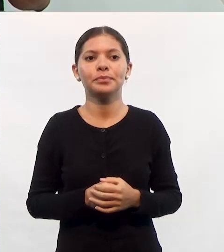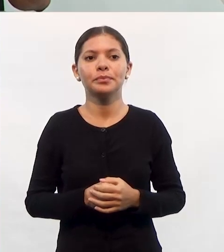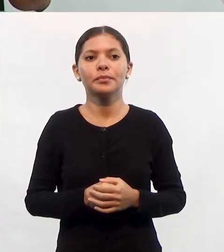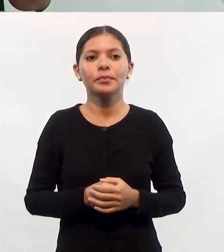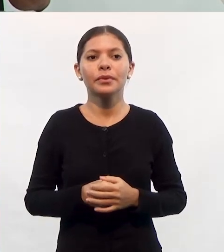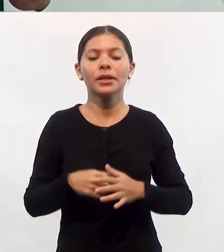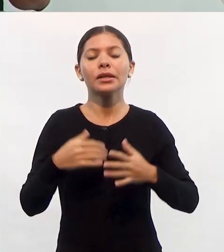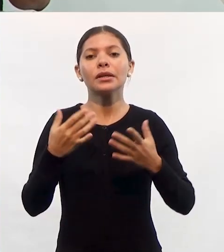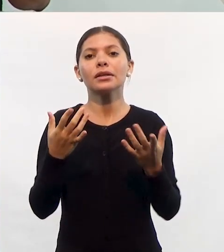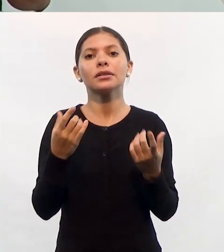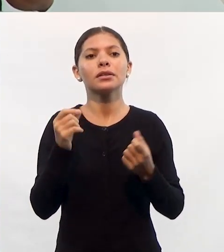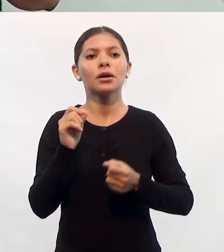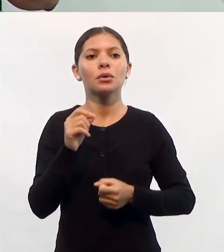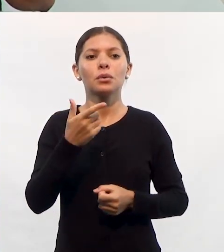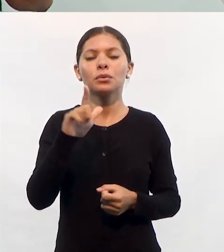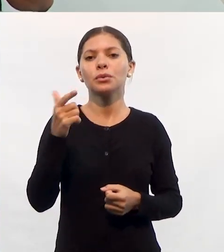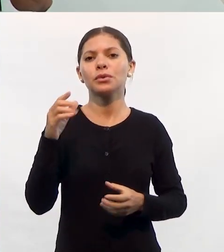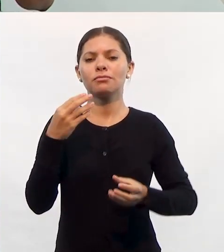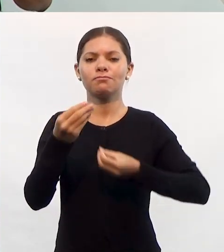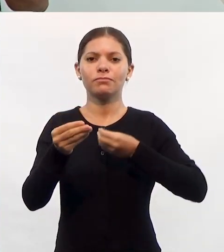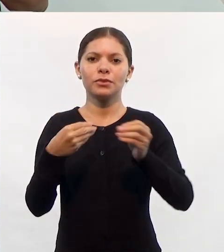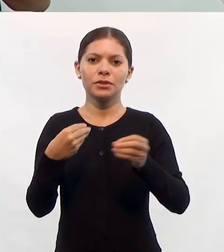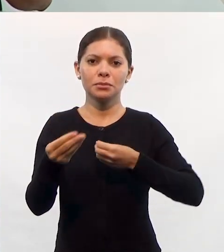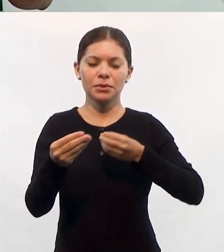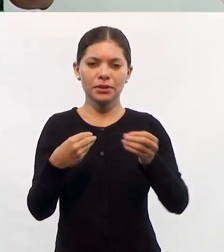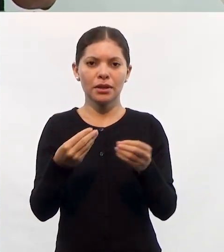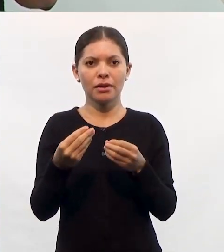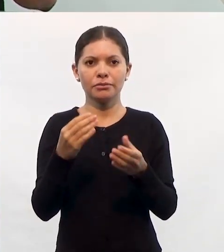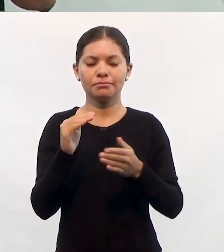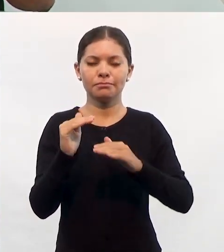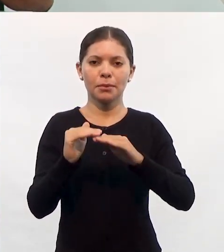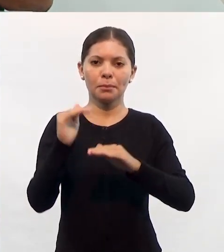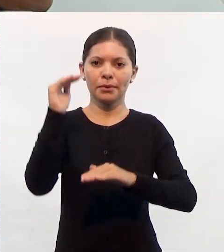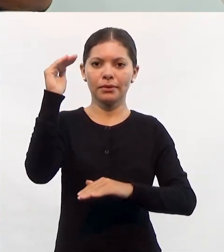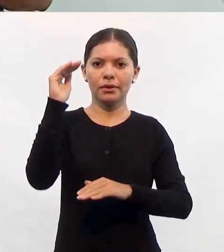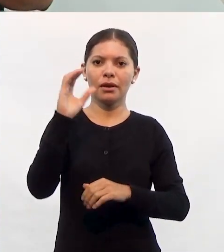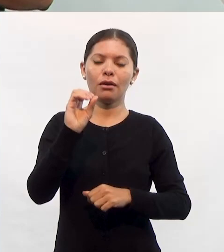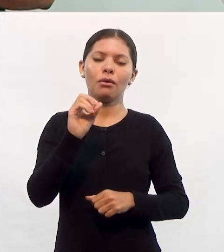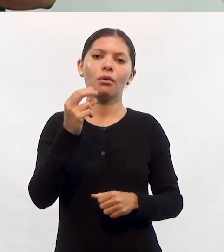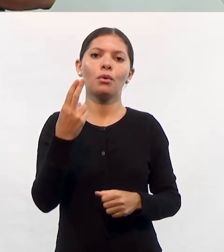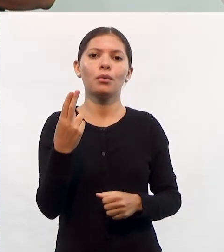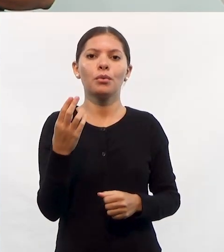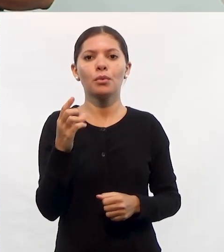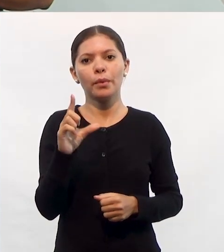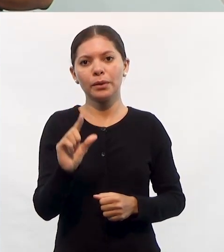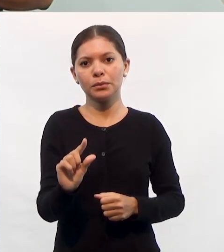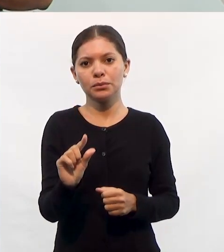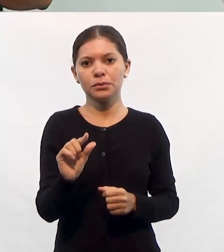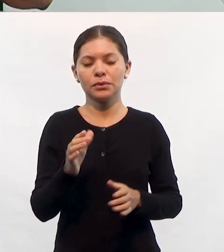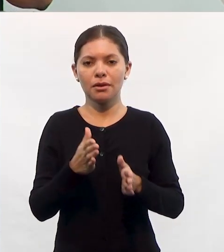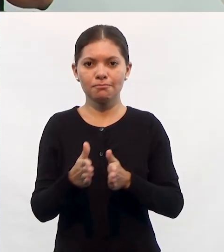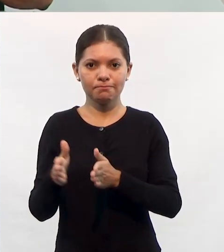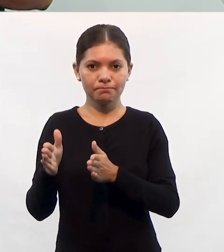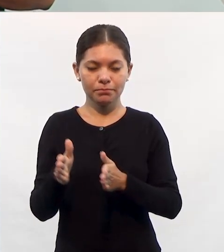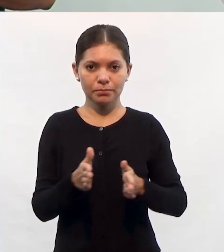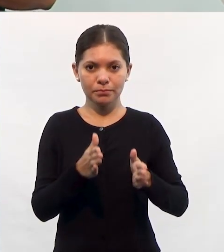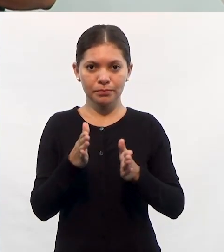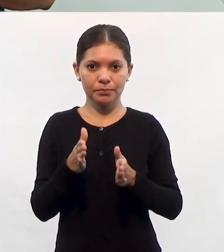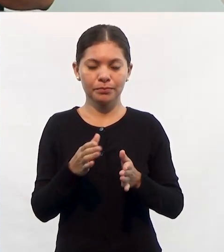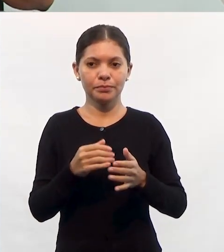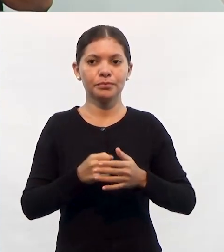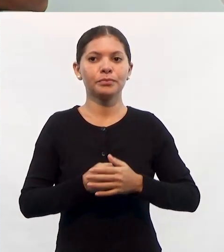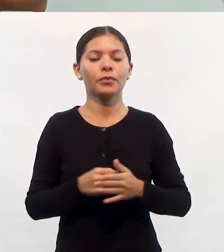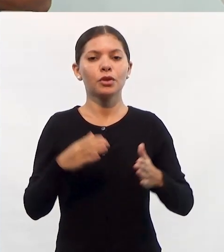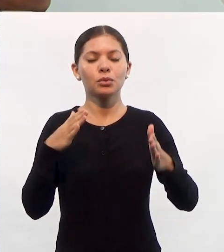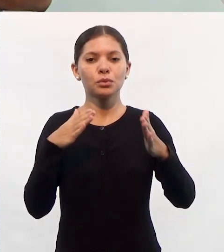é Metalúrgica é ela não tem muita flexibilidade para aumentar ou reduzir a produção ela pode até reduzir